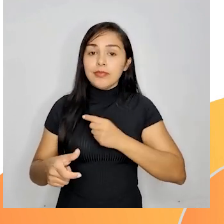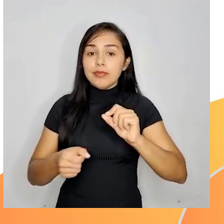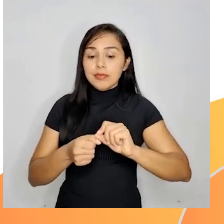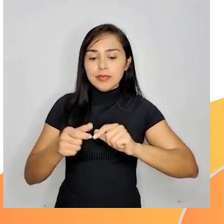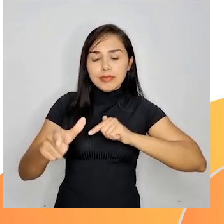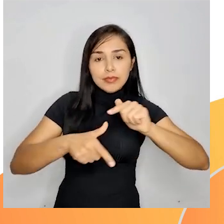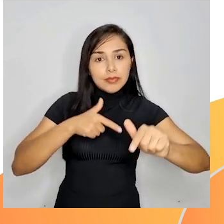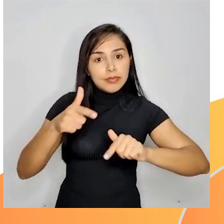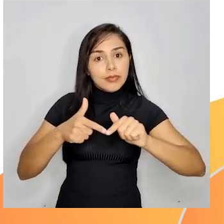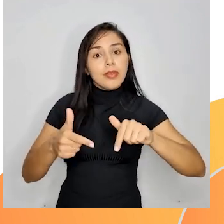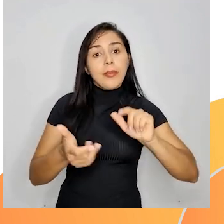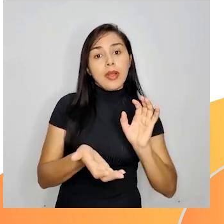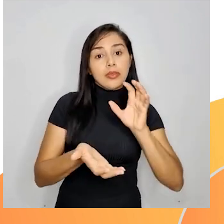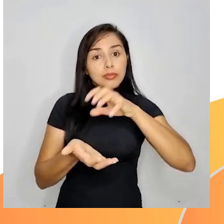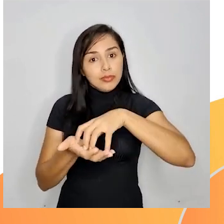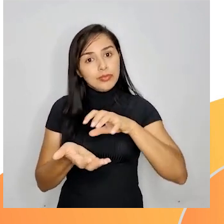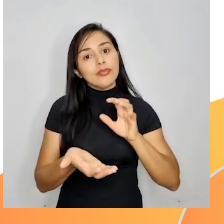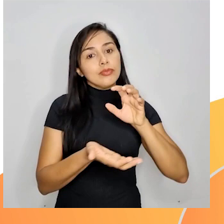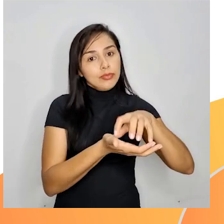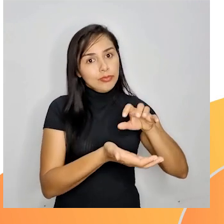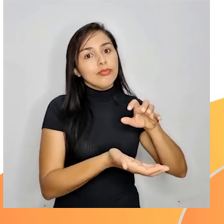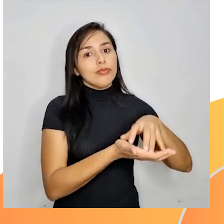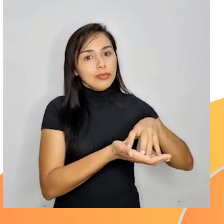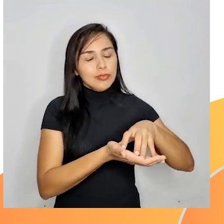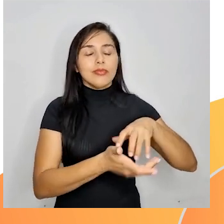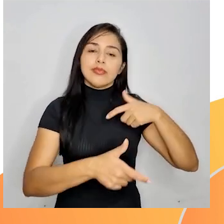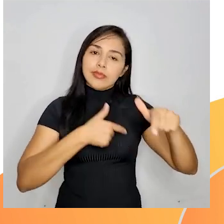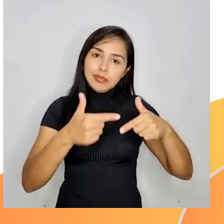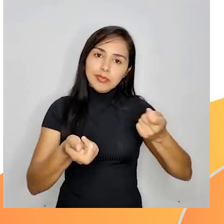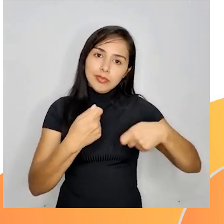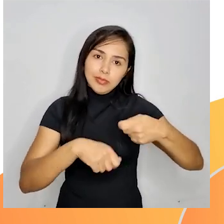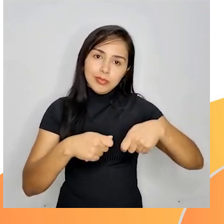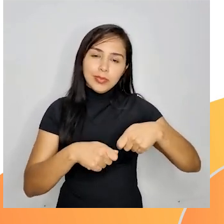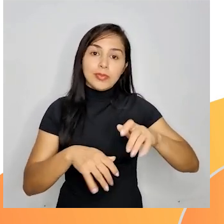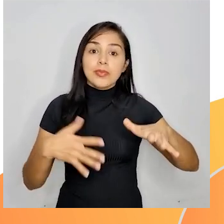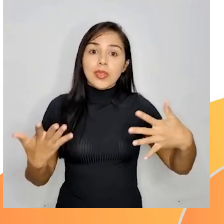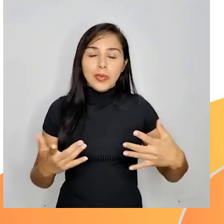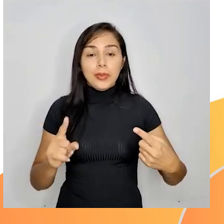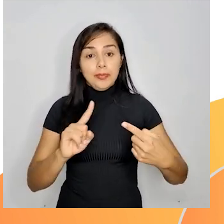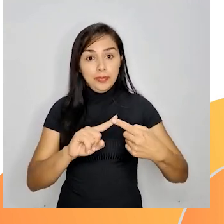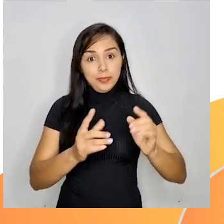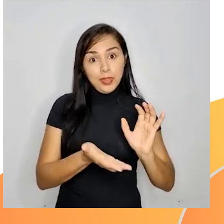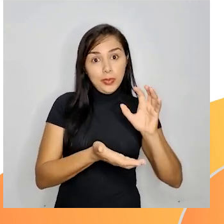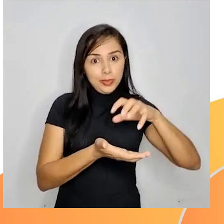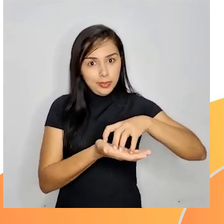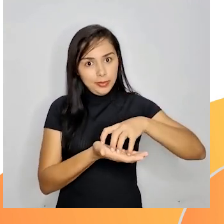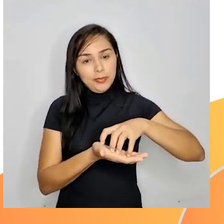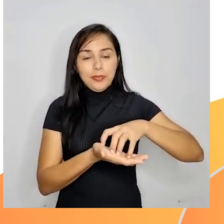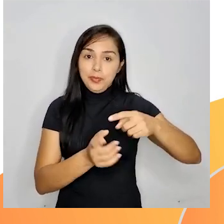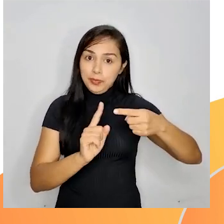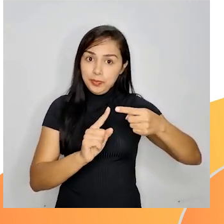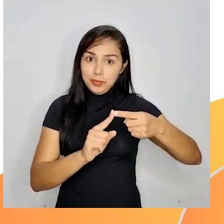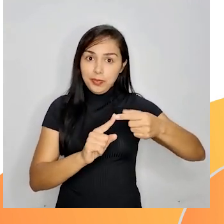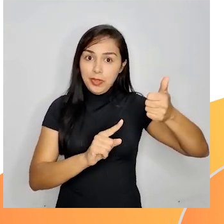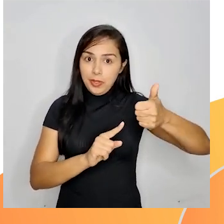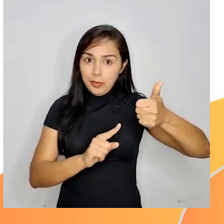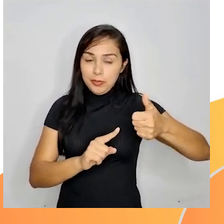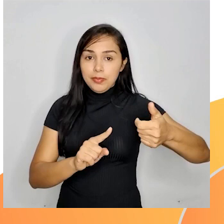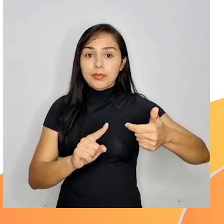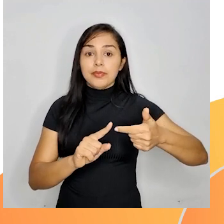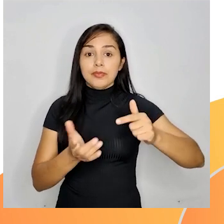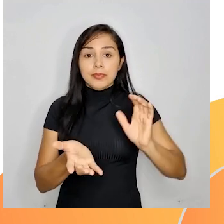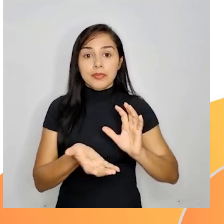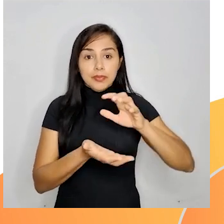da economia, né? E quais são esses setores? Nós temos os setores primário, secundário